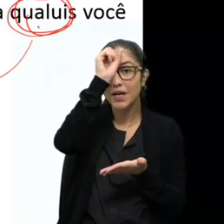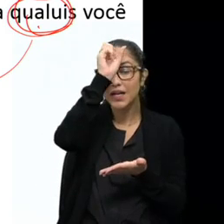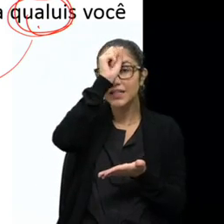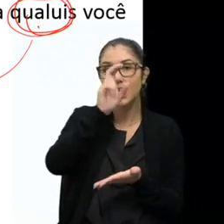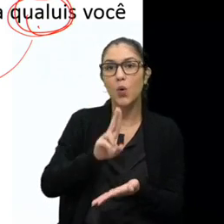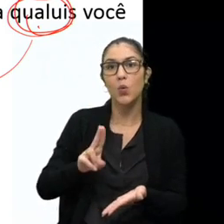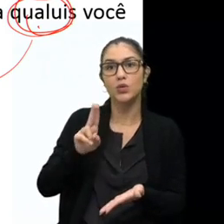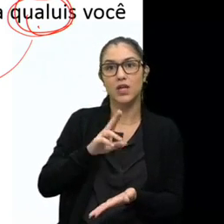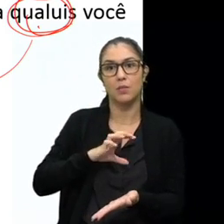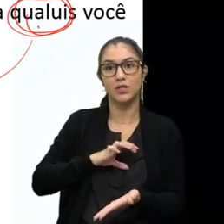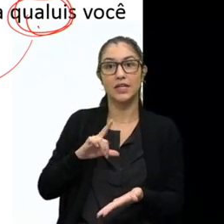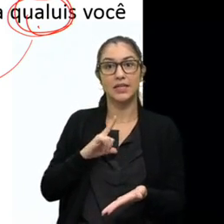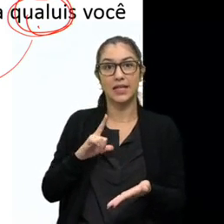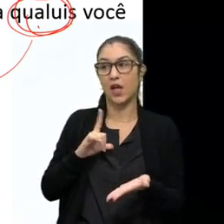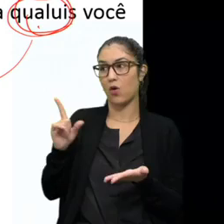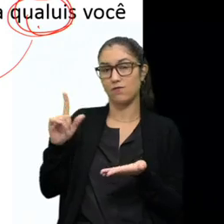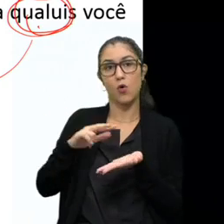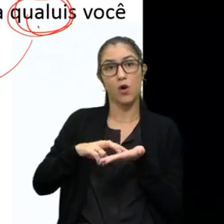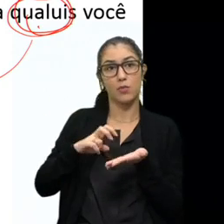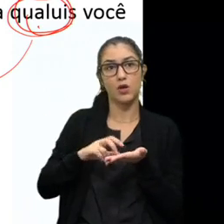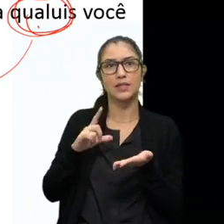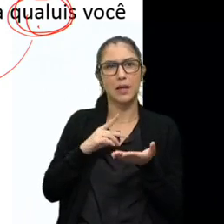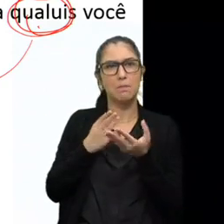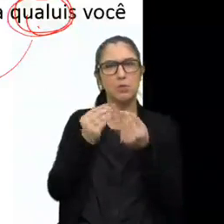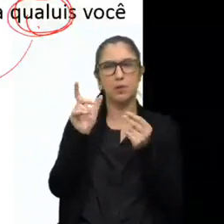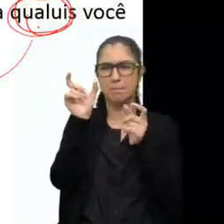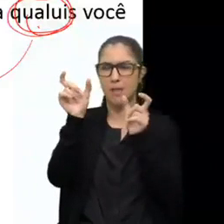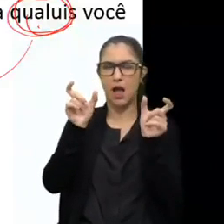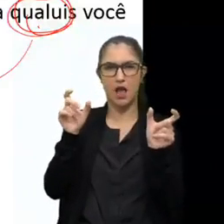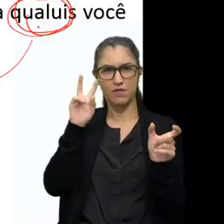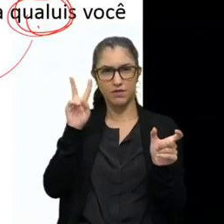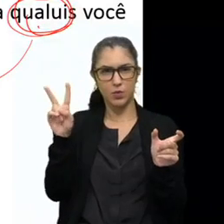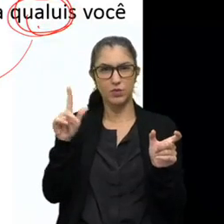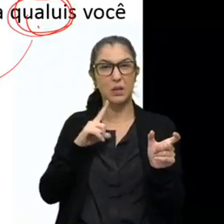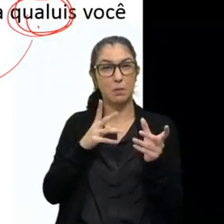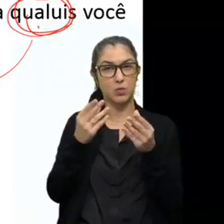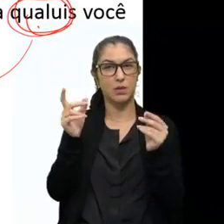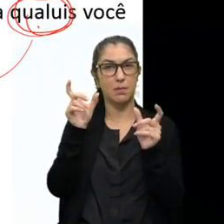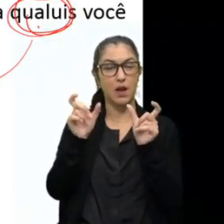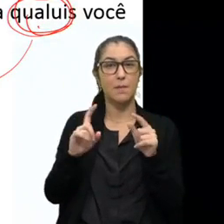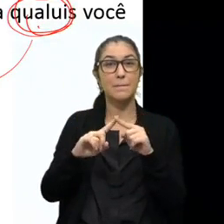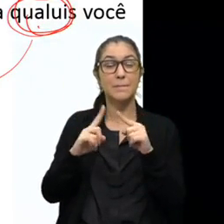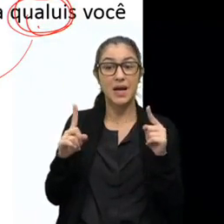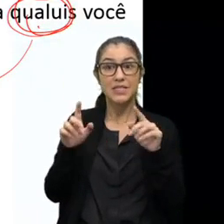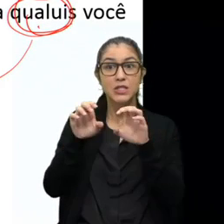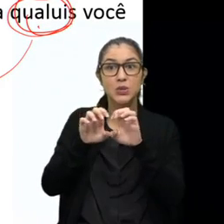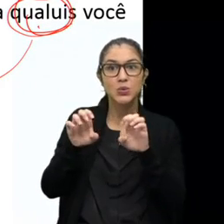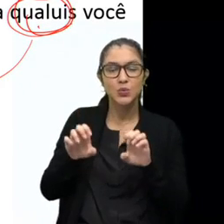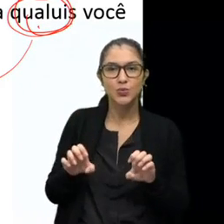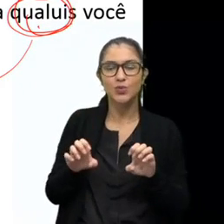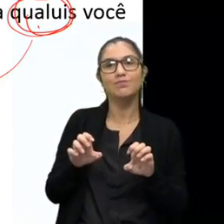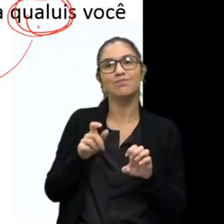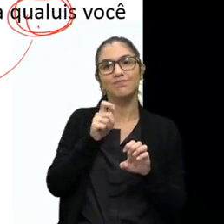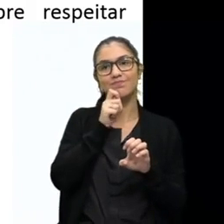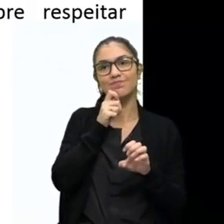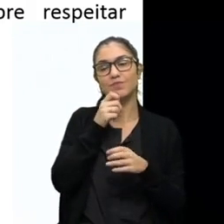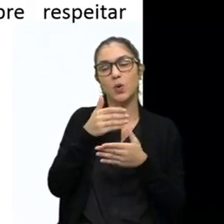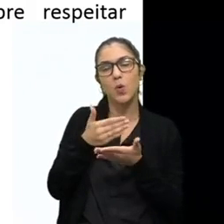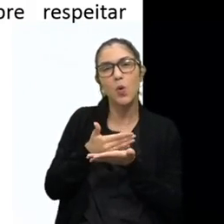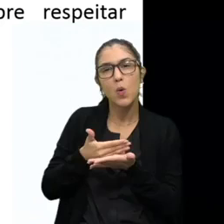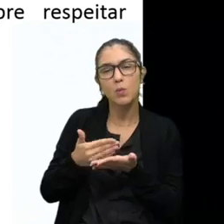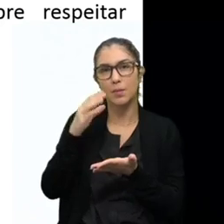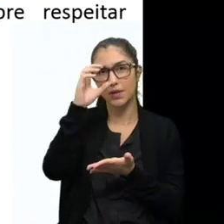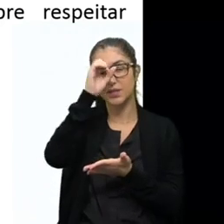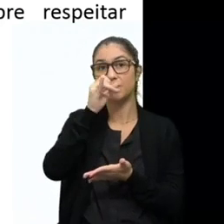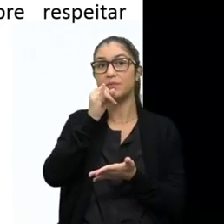língua portuguesa. Já tem algum vocabulário, porque tem bastante palavras, ó, né? Mas a estrutura, ela ainda está aprendendo.